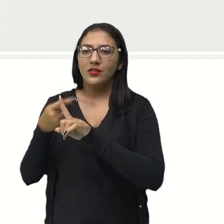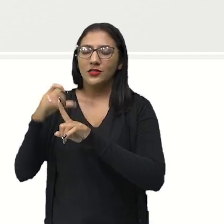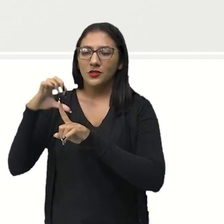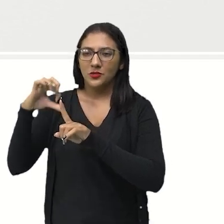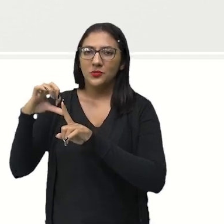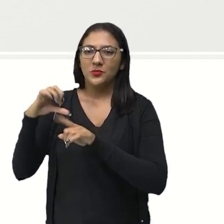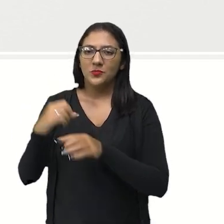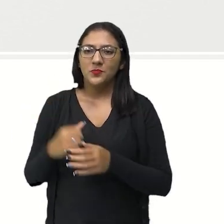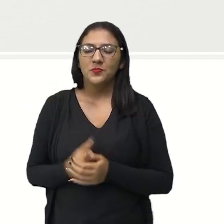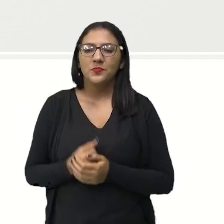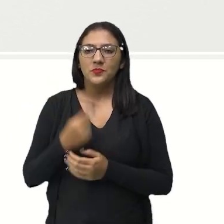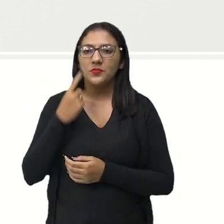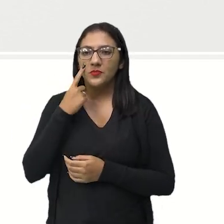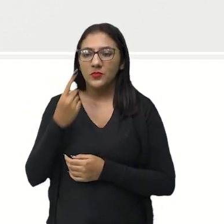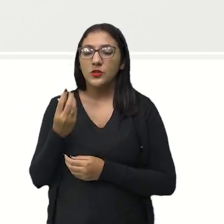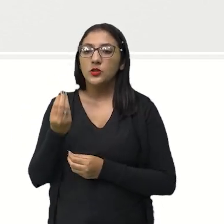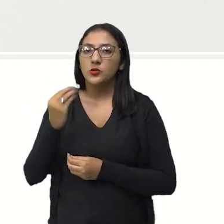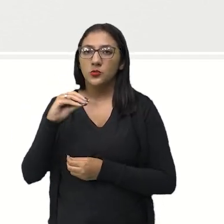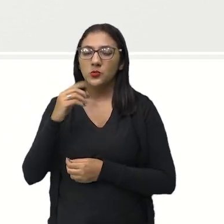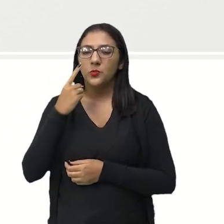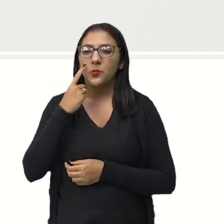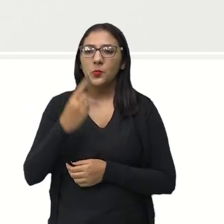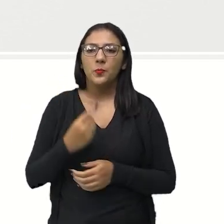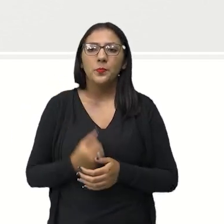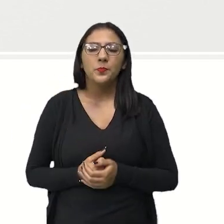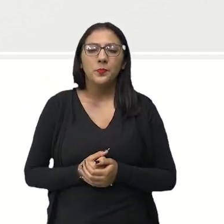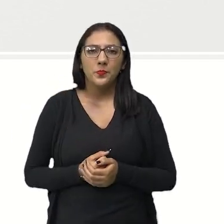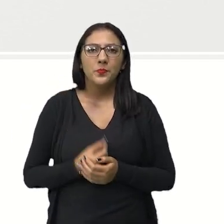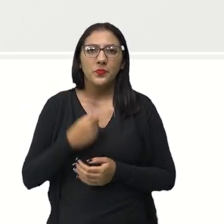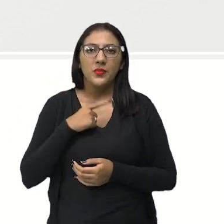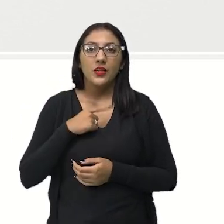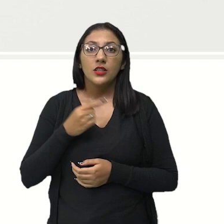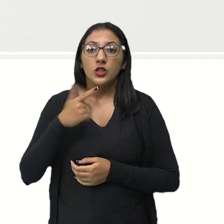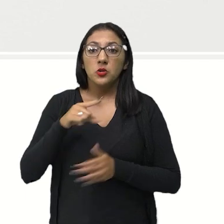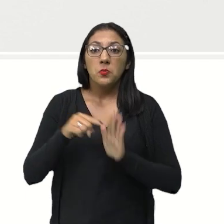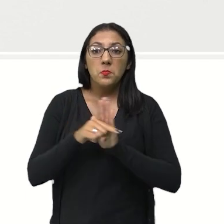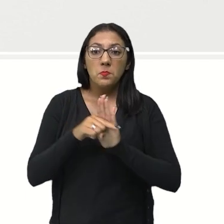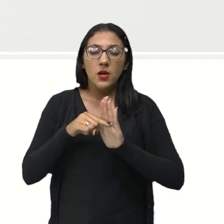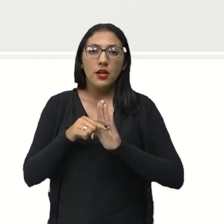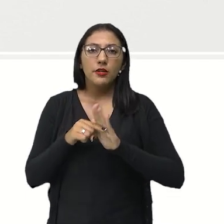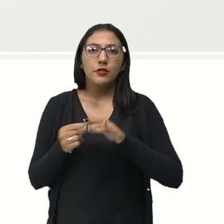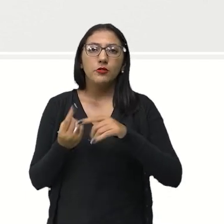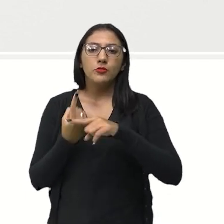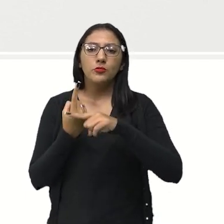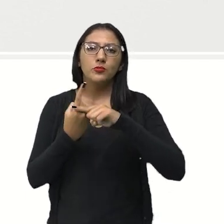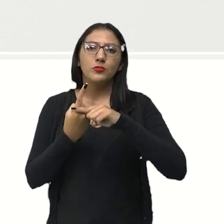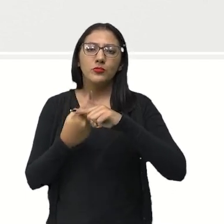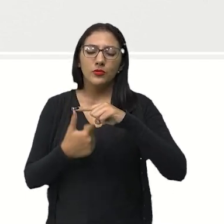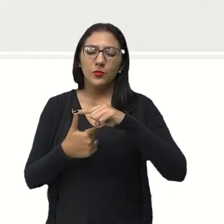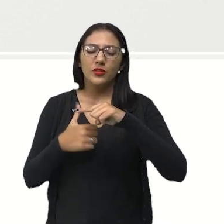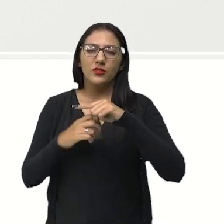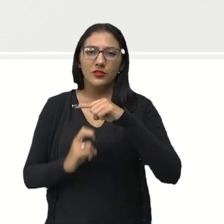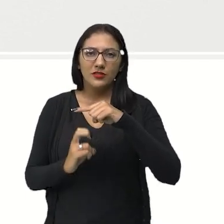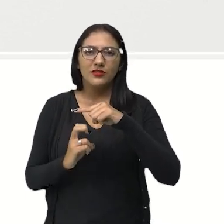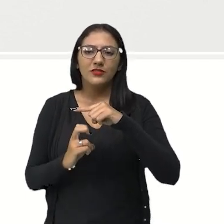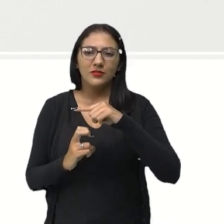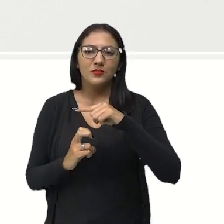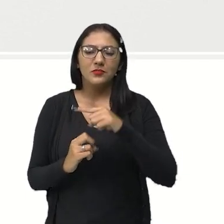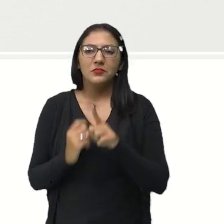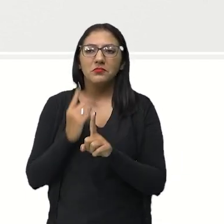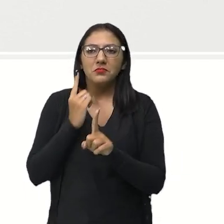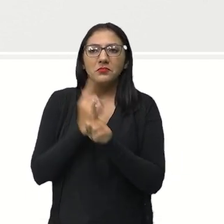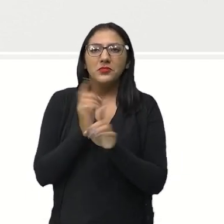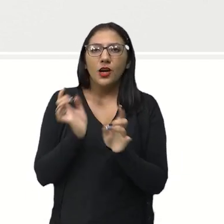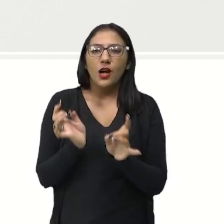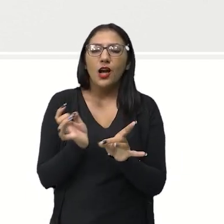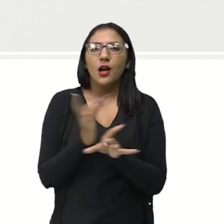sobre 15. Então, nosso resultado aqui ó, vai ser menos 1 sobre 15. E aí nós